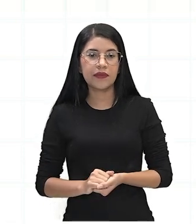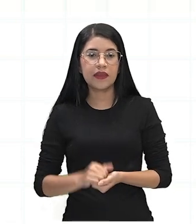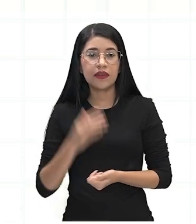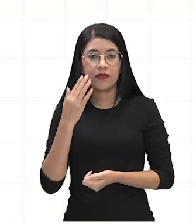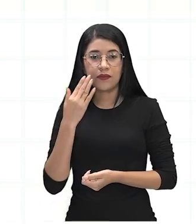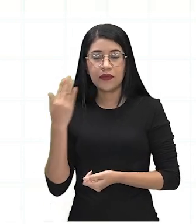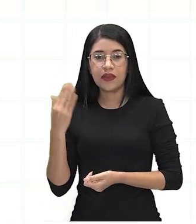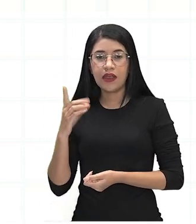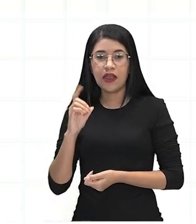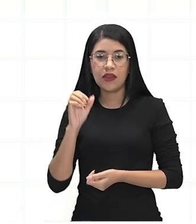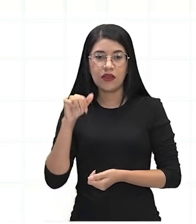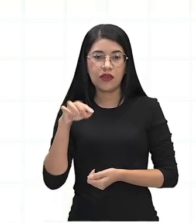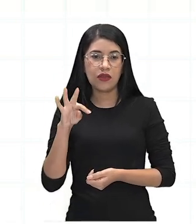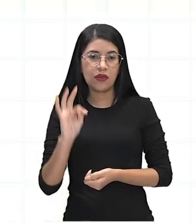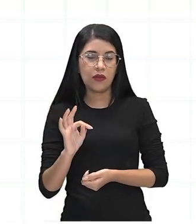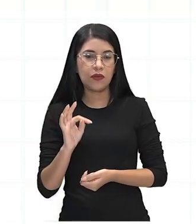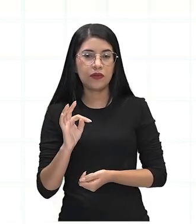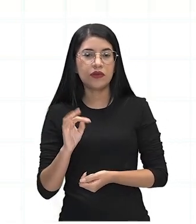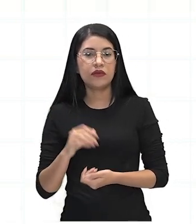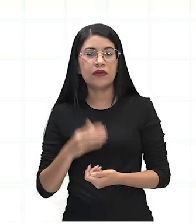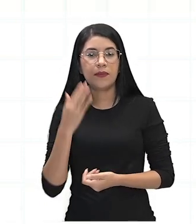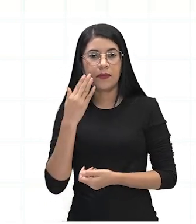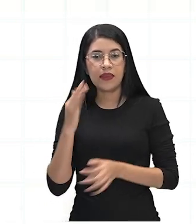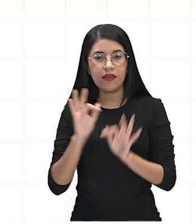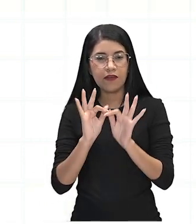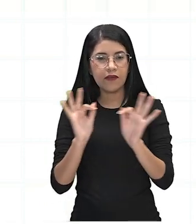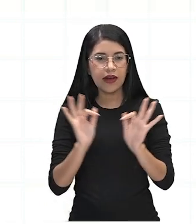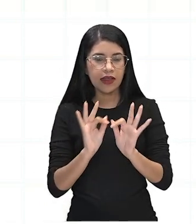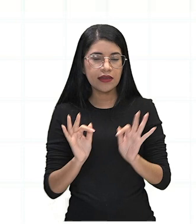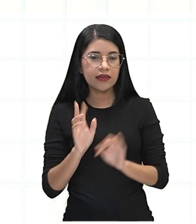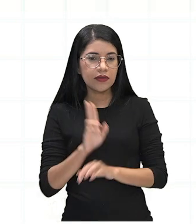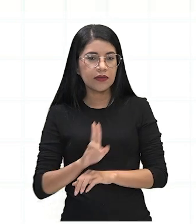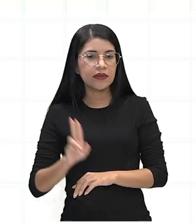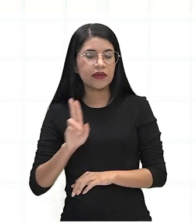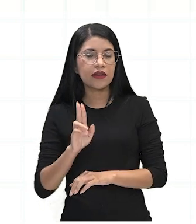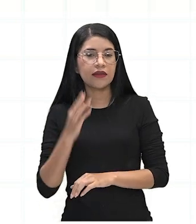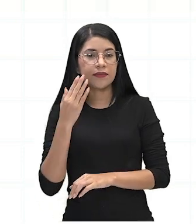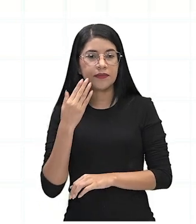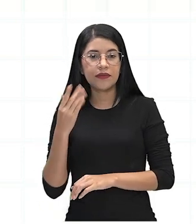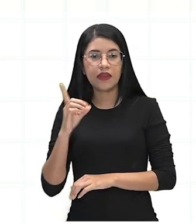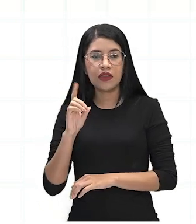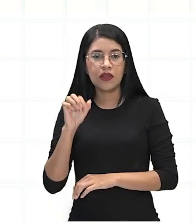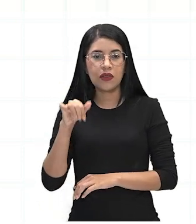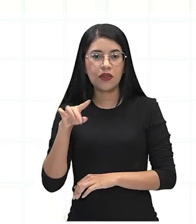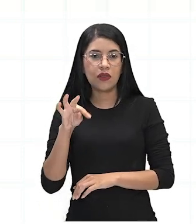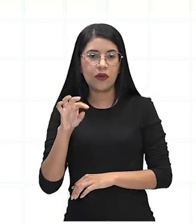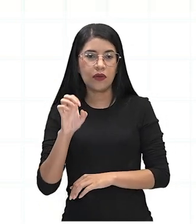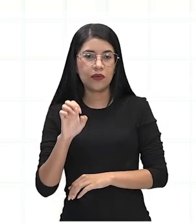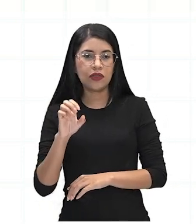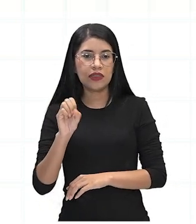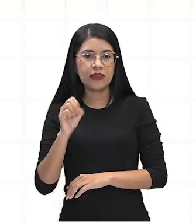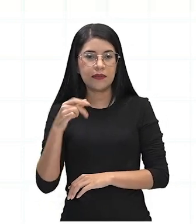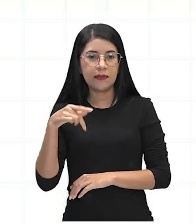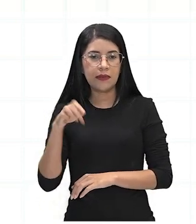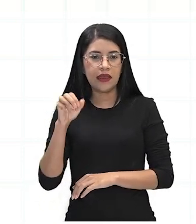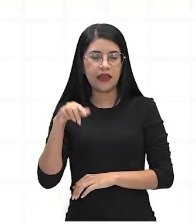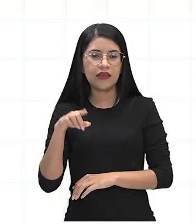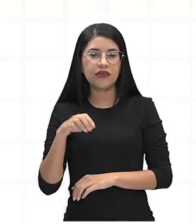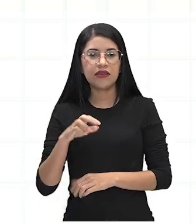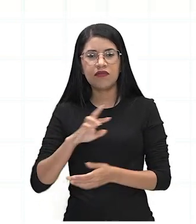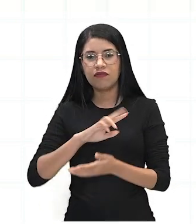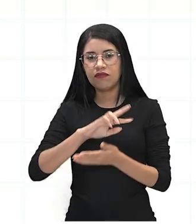spend much time on social media. Aqui, ó, don't spend, don't use.